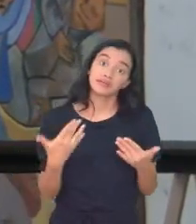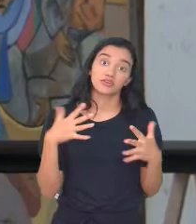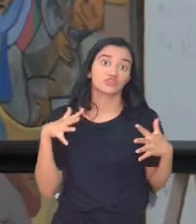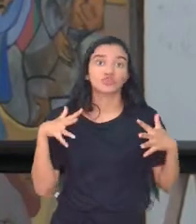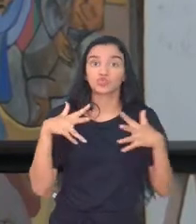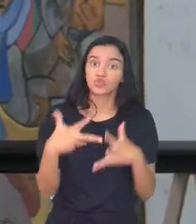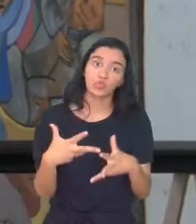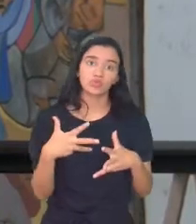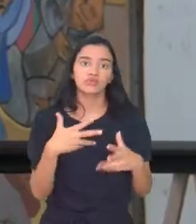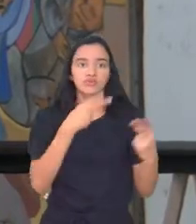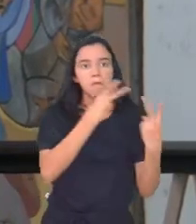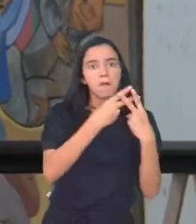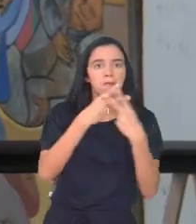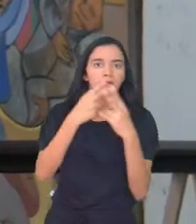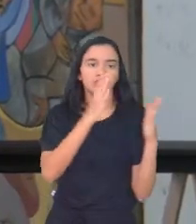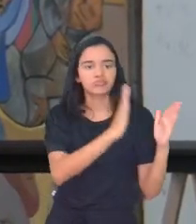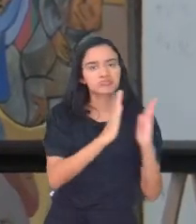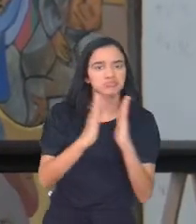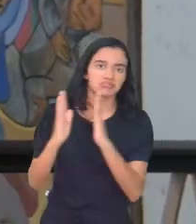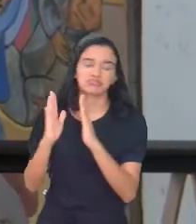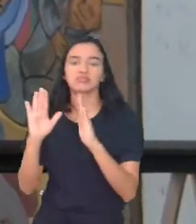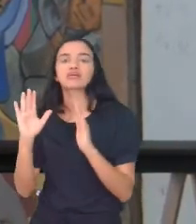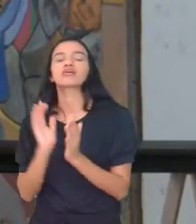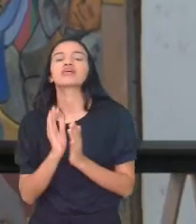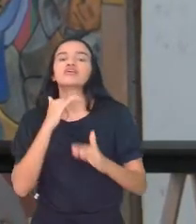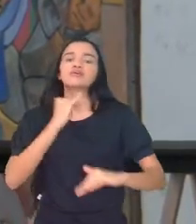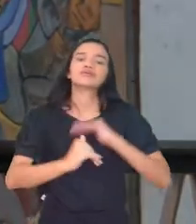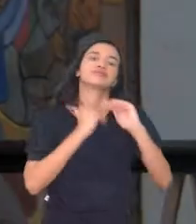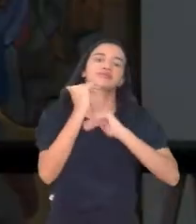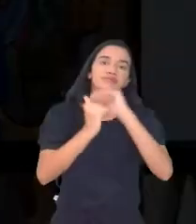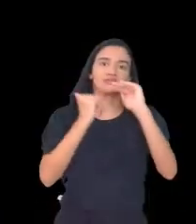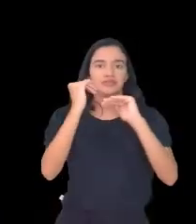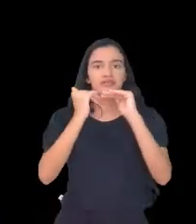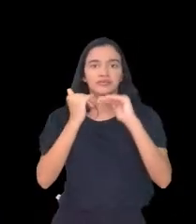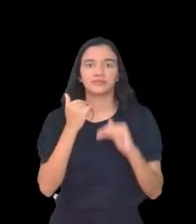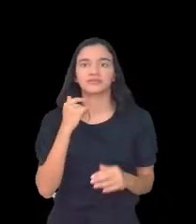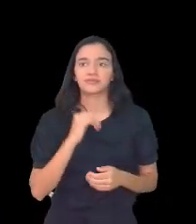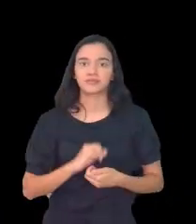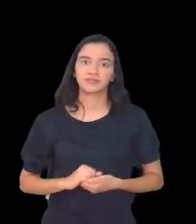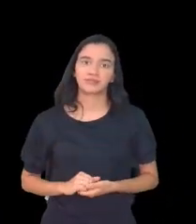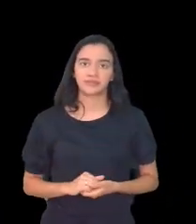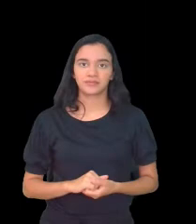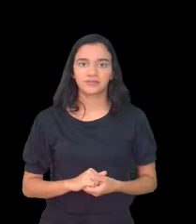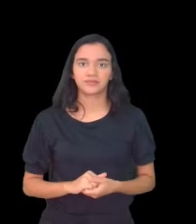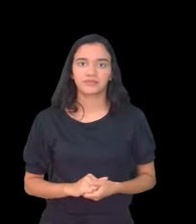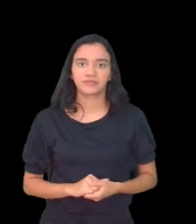os pavilhões. E isso foi um avanço para a época.